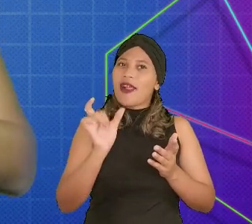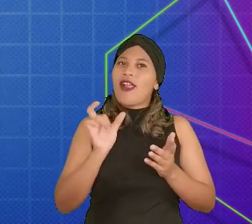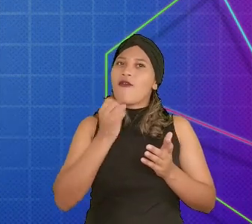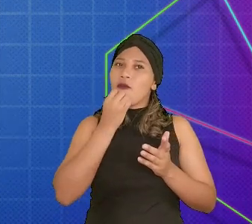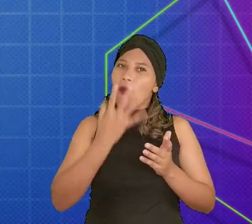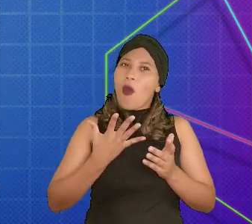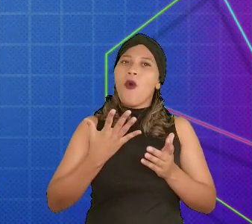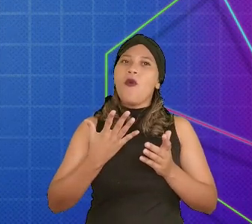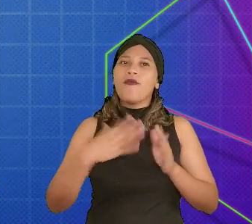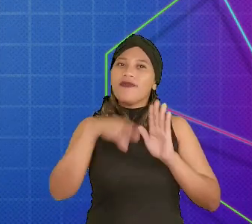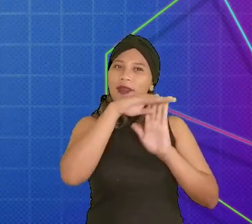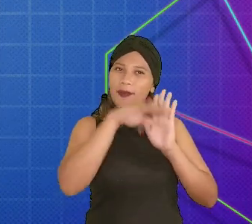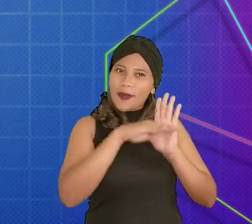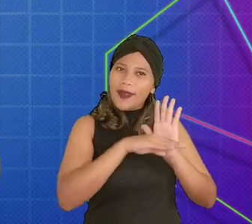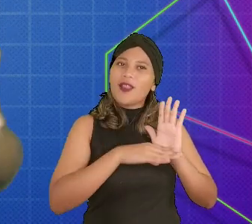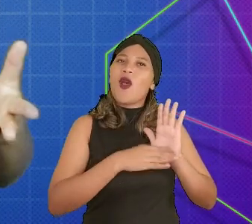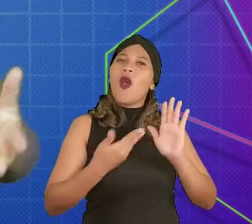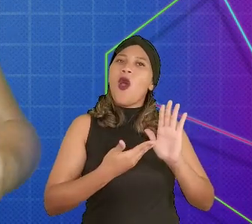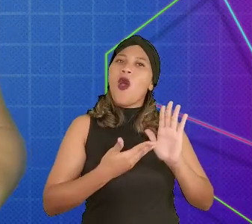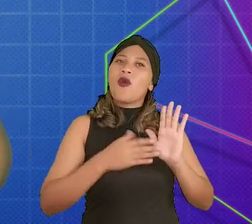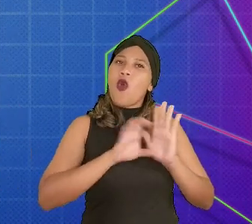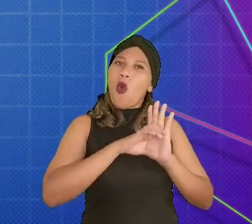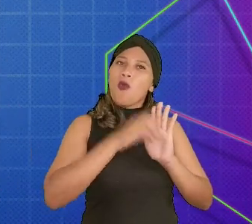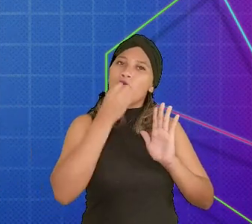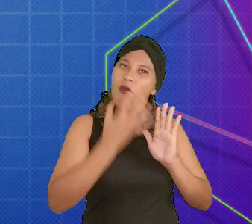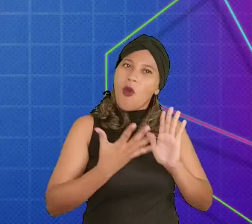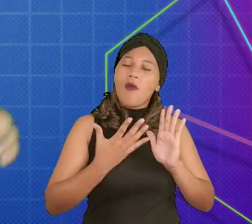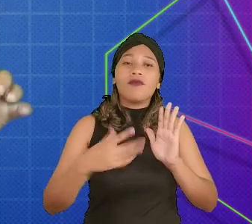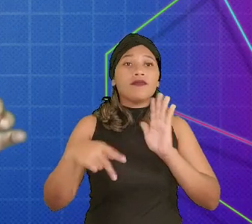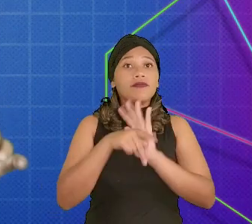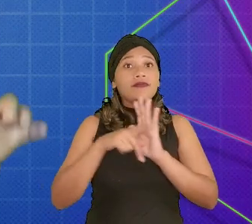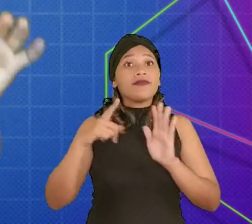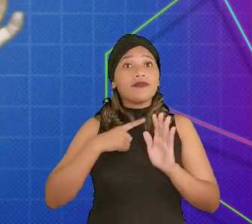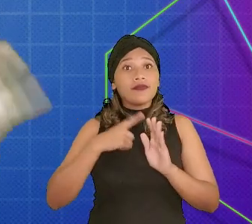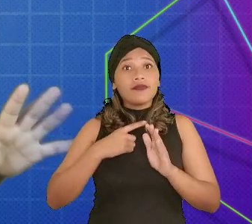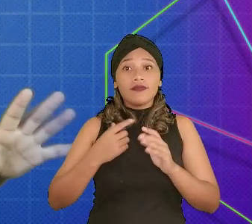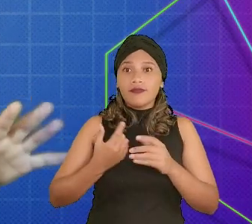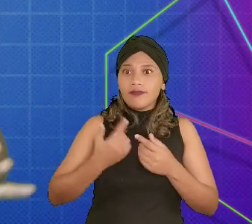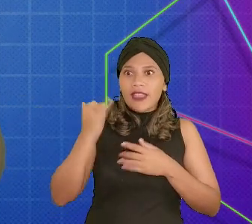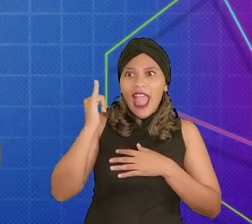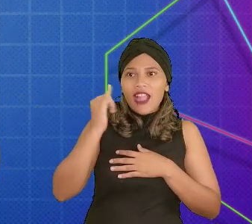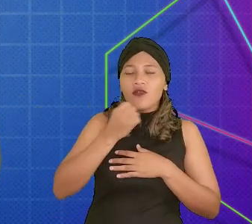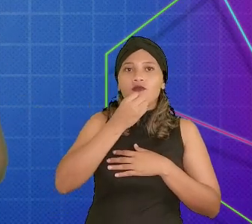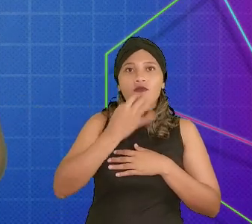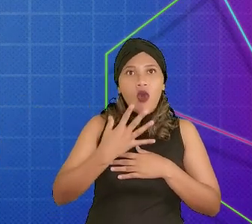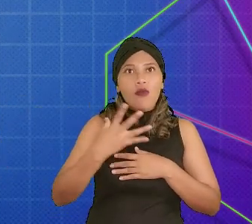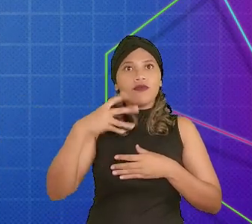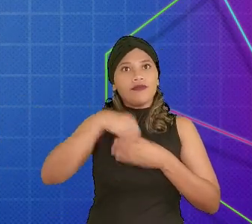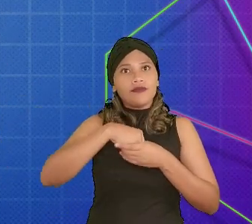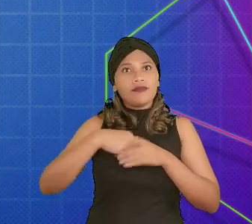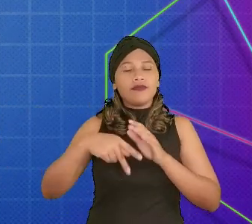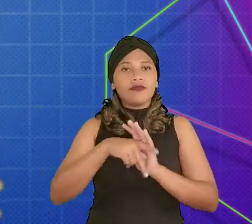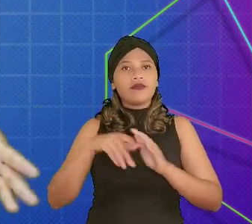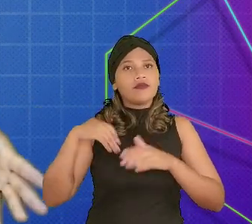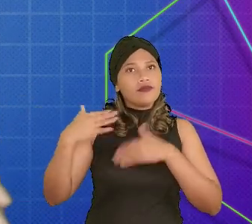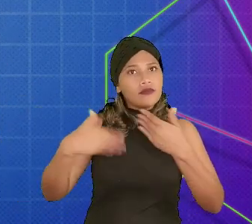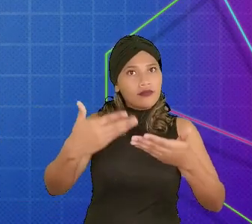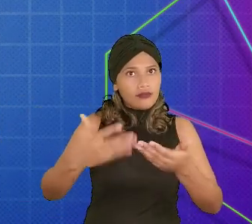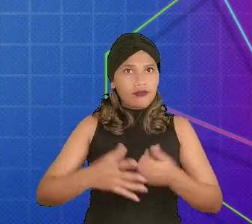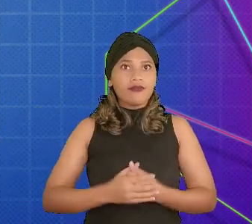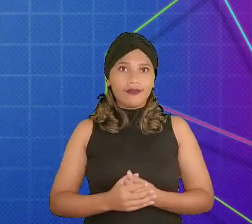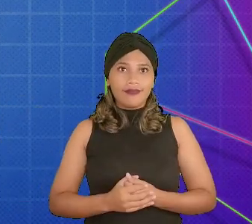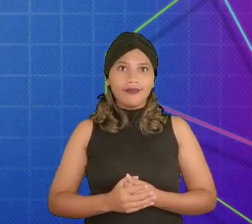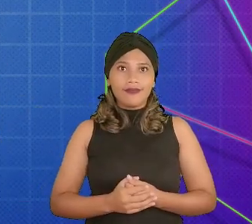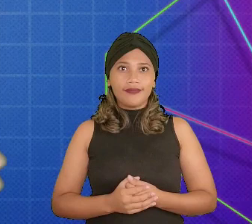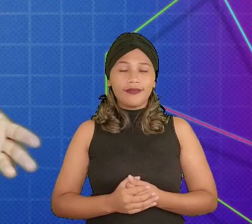palavra, repertório, para que possamos trabalhar e desenvolver narrativas bem criativas para os jogadores dos games que venhamos a